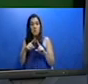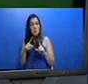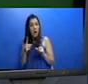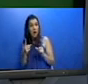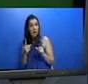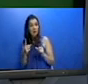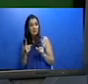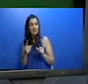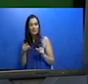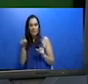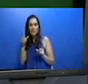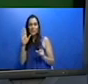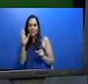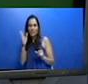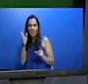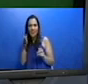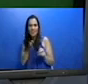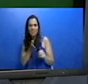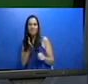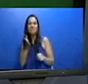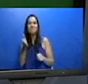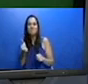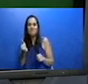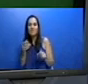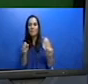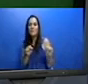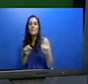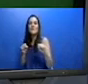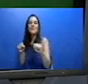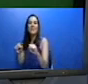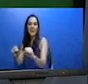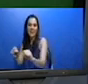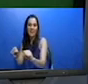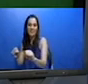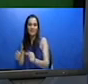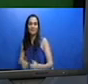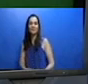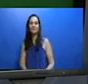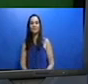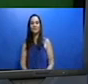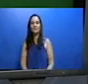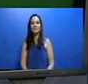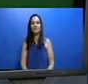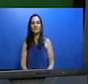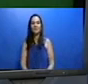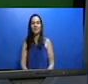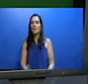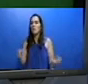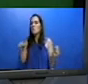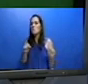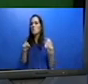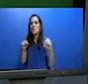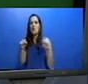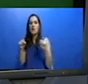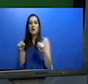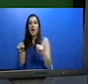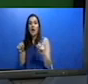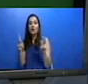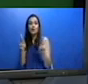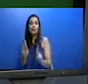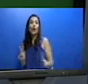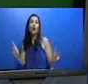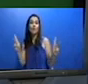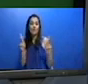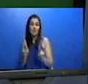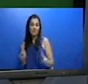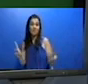tenho certeza que vocês já fizeram, né, essas atividades que estão falando aqui no texto. Supermercado, até no shopping também,